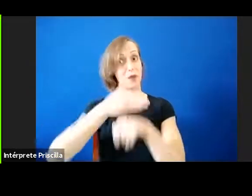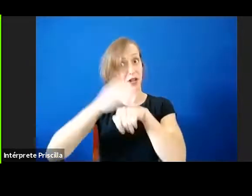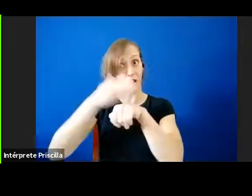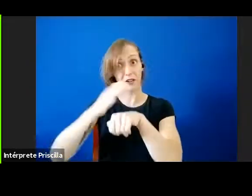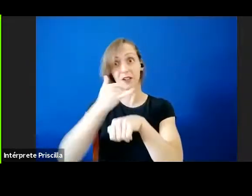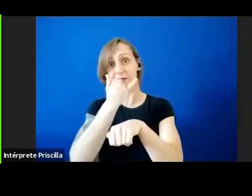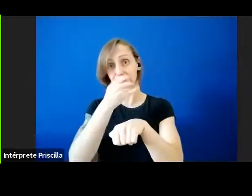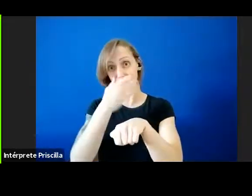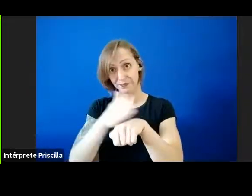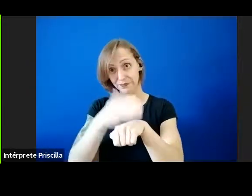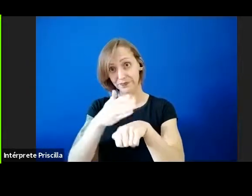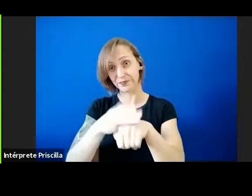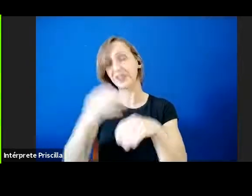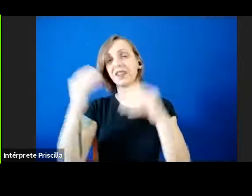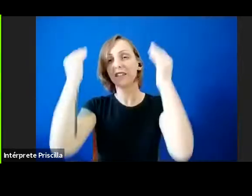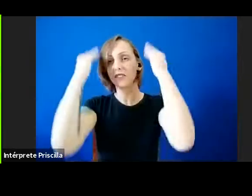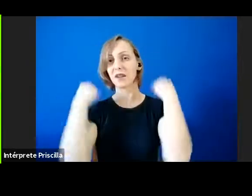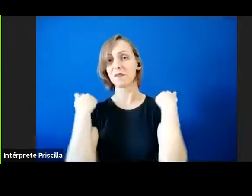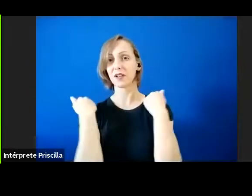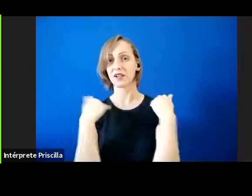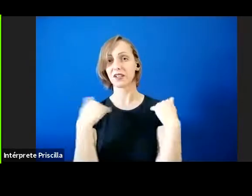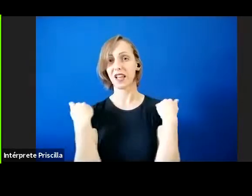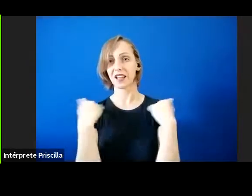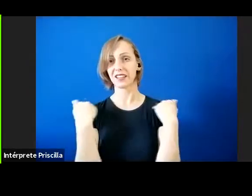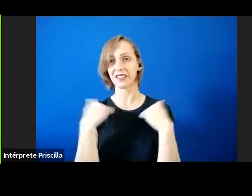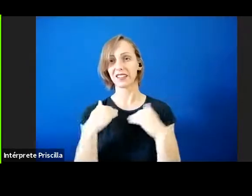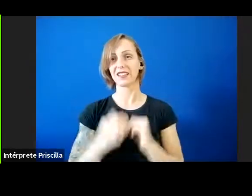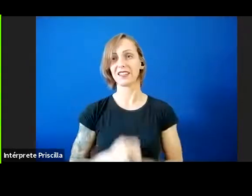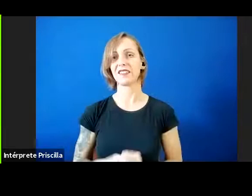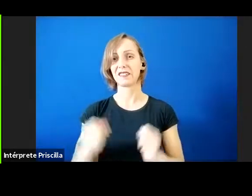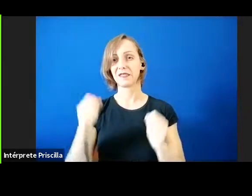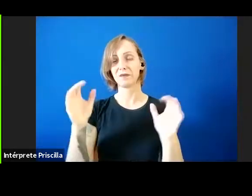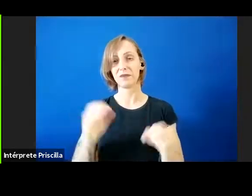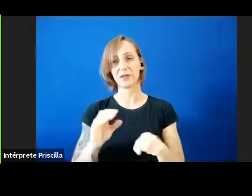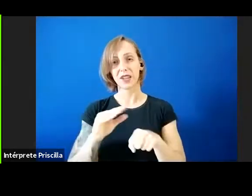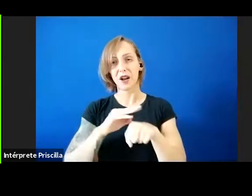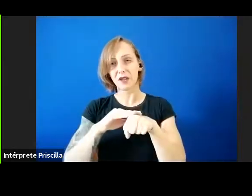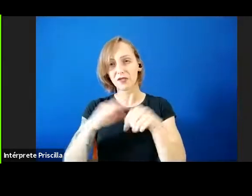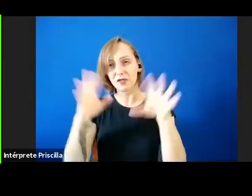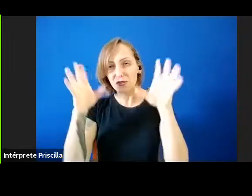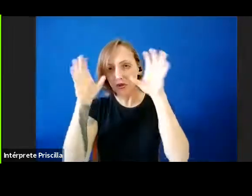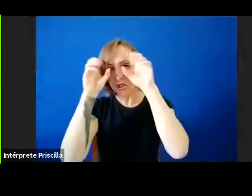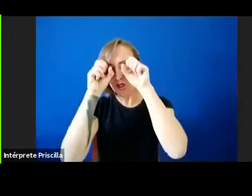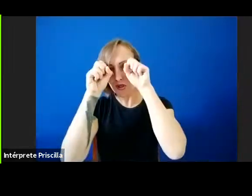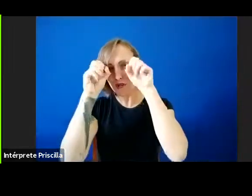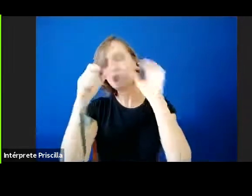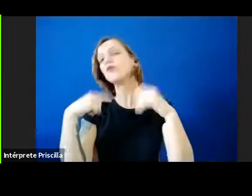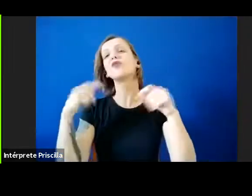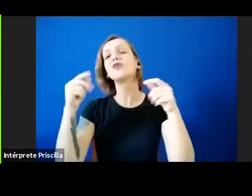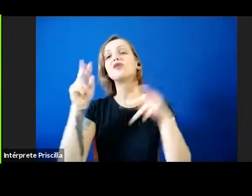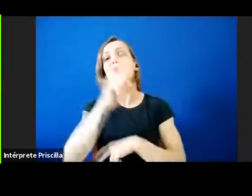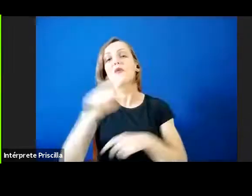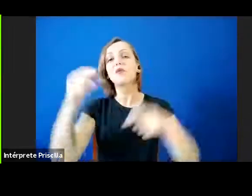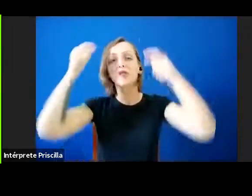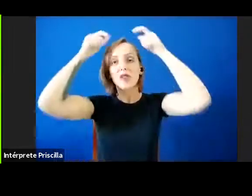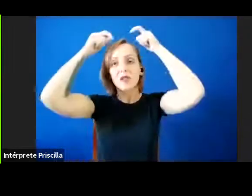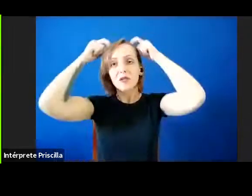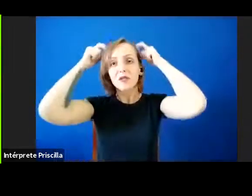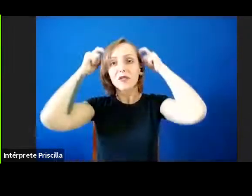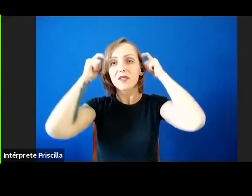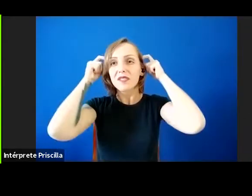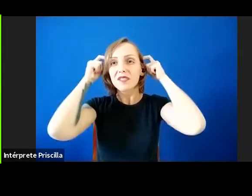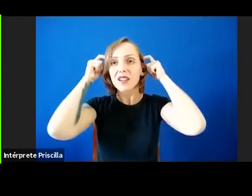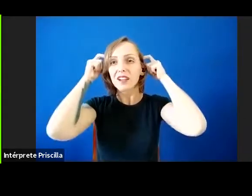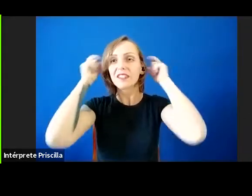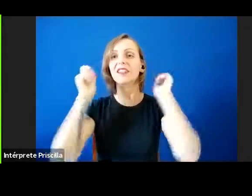castanhos. Estou usando uma tiara colorida no meu cabelo e um colar.